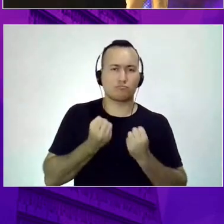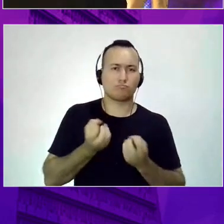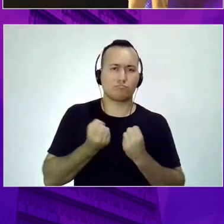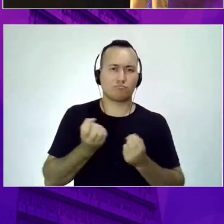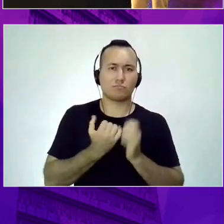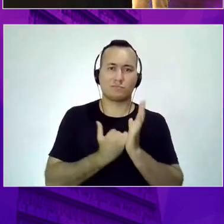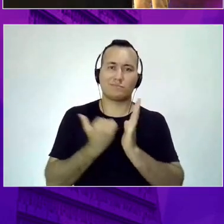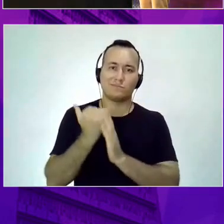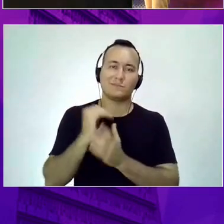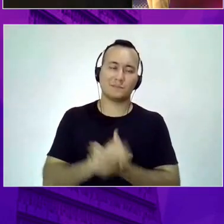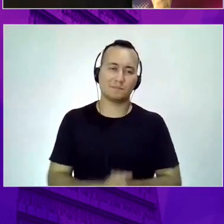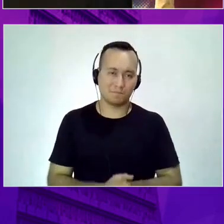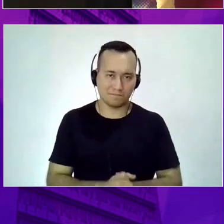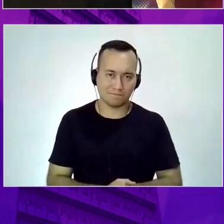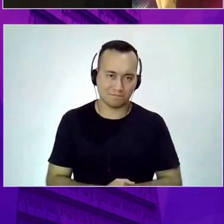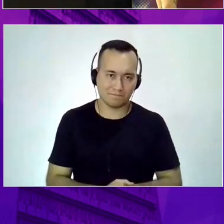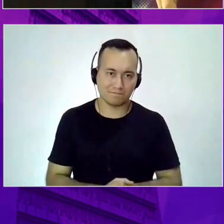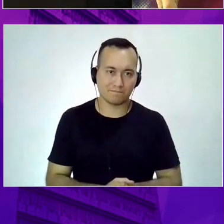nosso contexto.